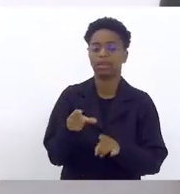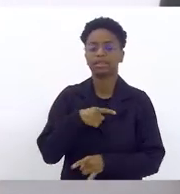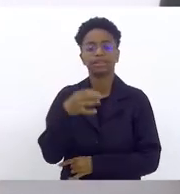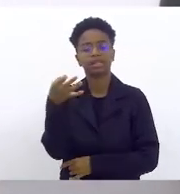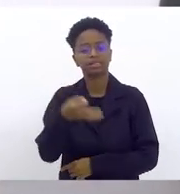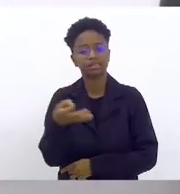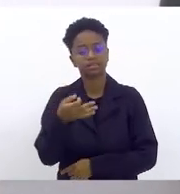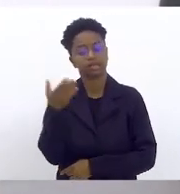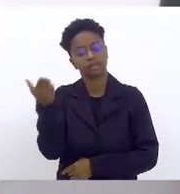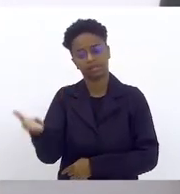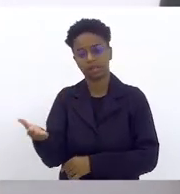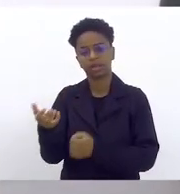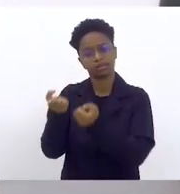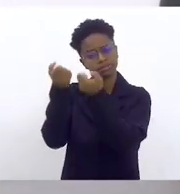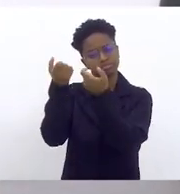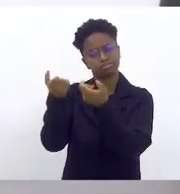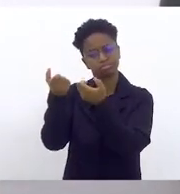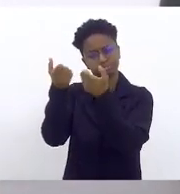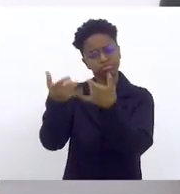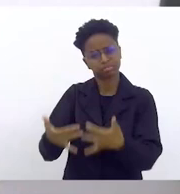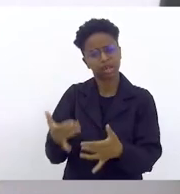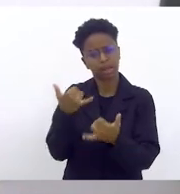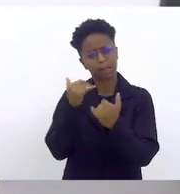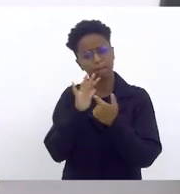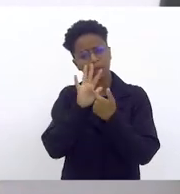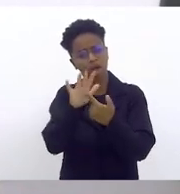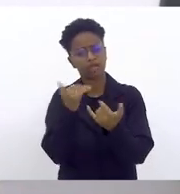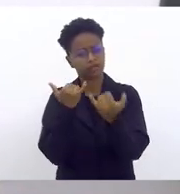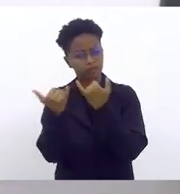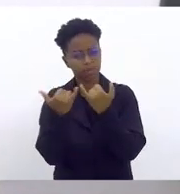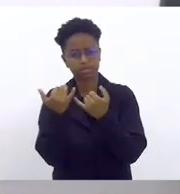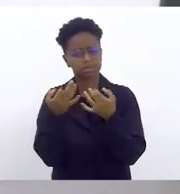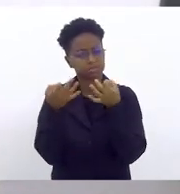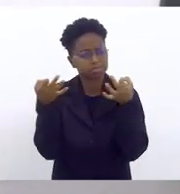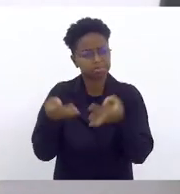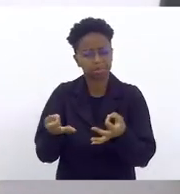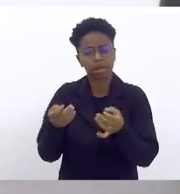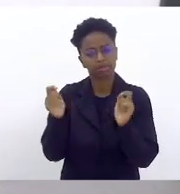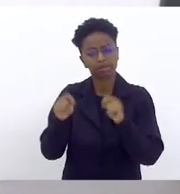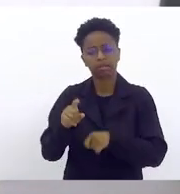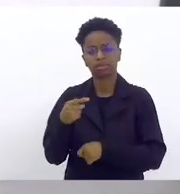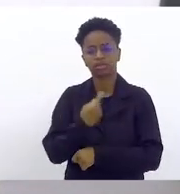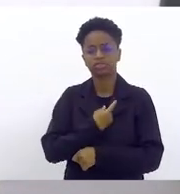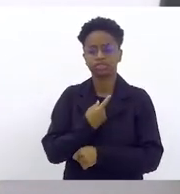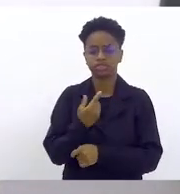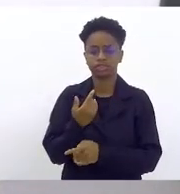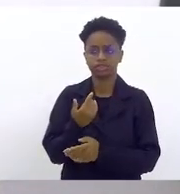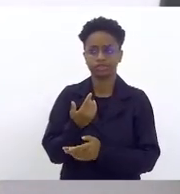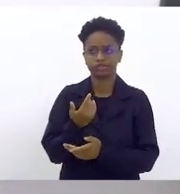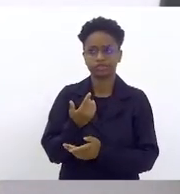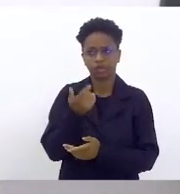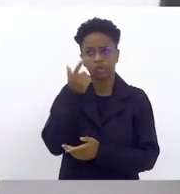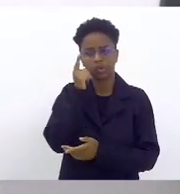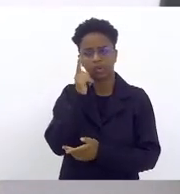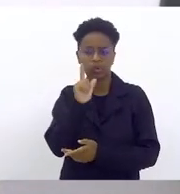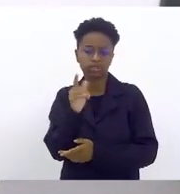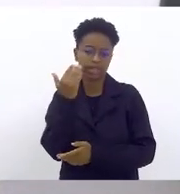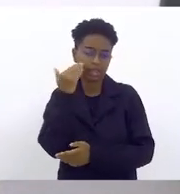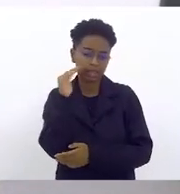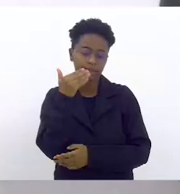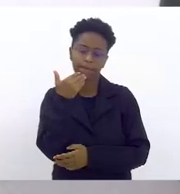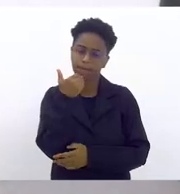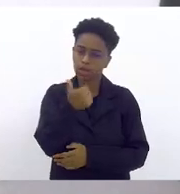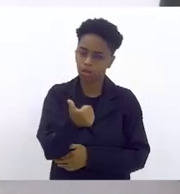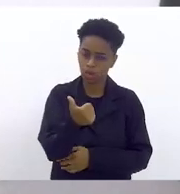o tempão nos blindará aqui com informações privilegiadas no sentido de nos fazer conhecer um pouco mais